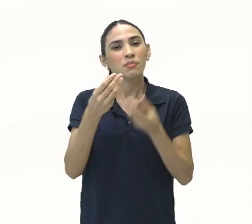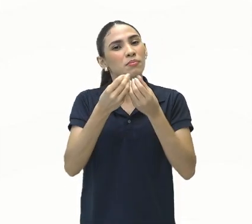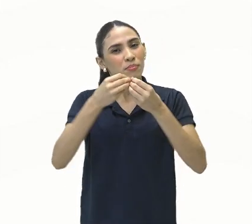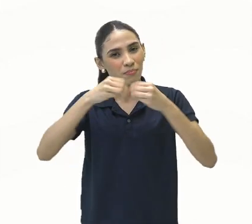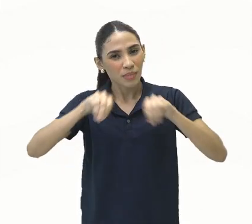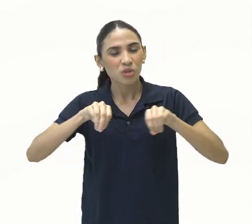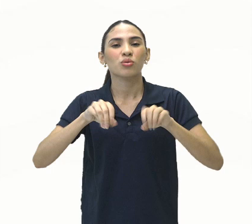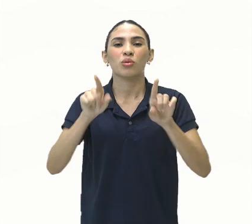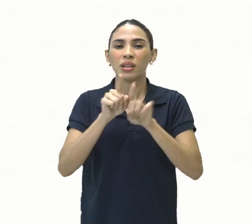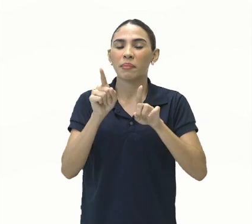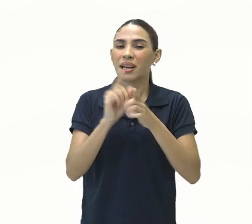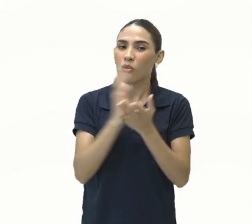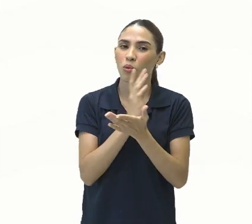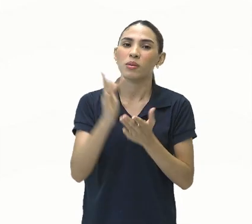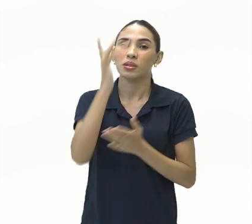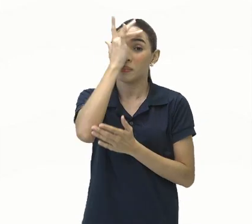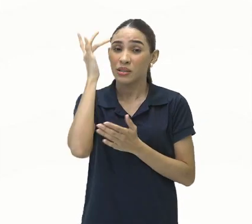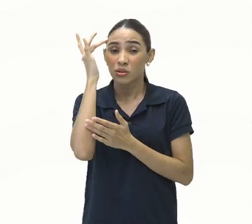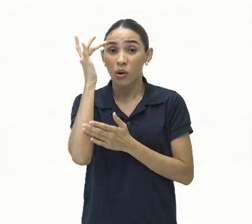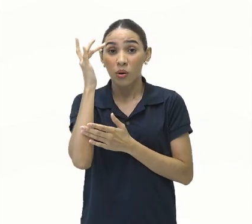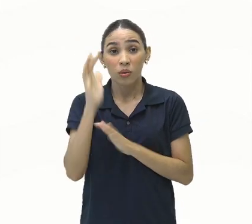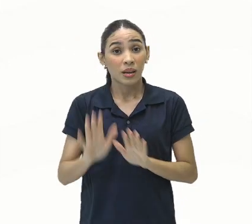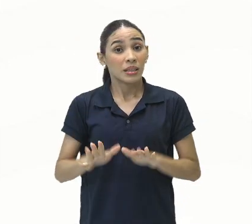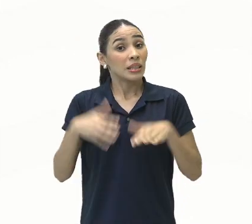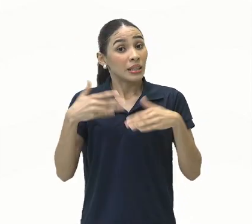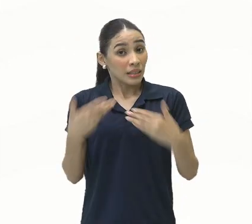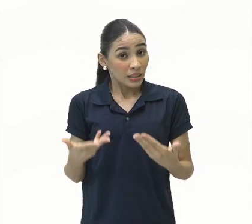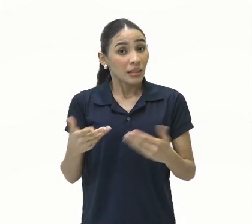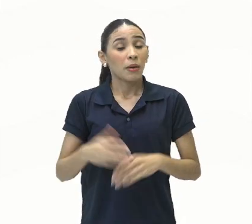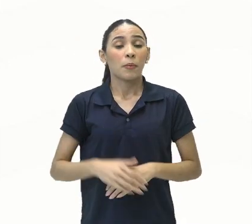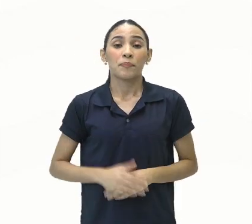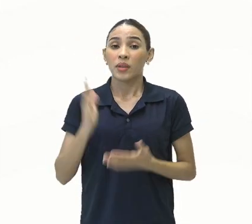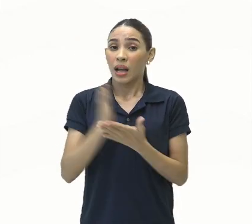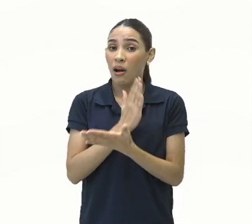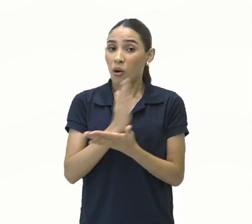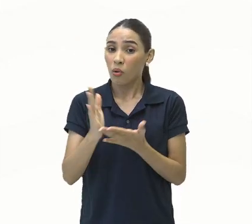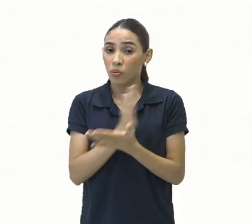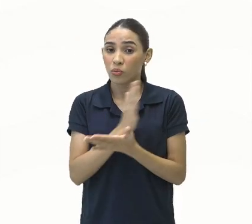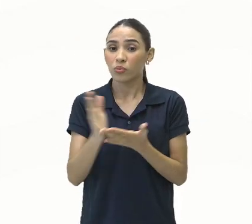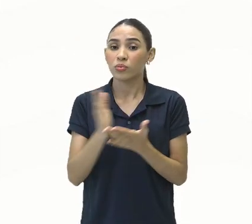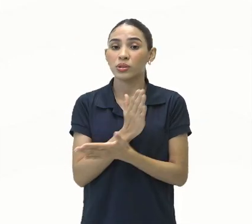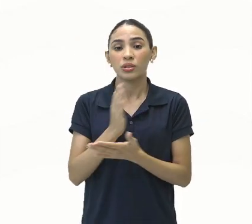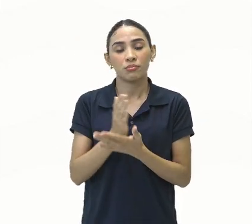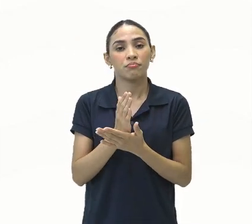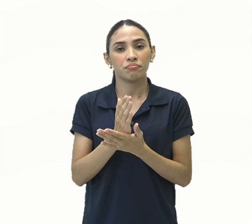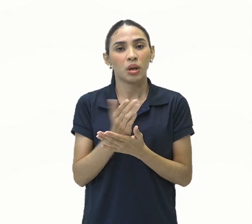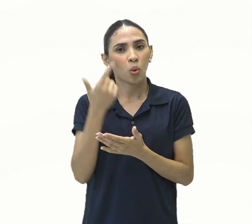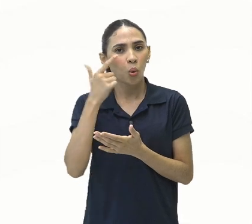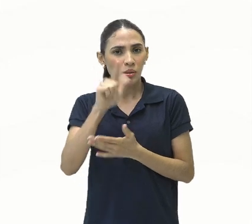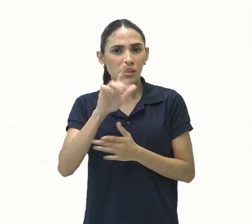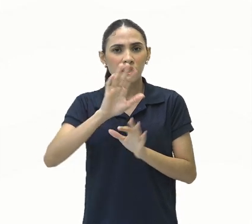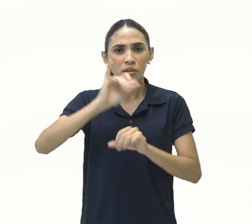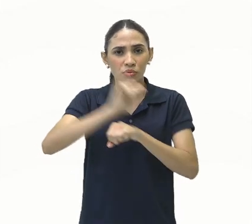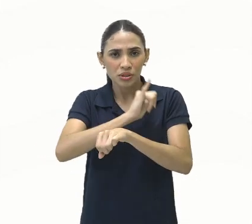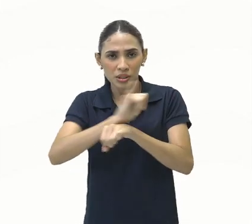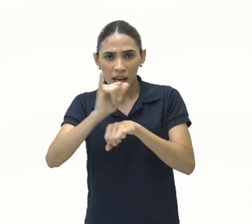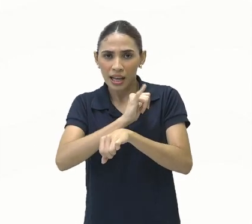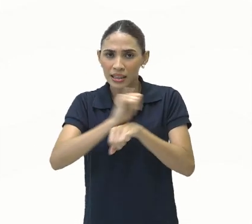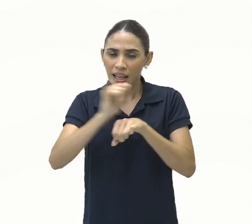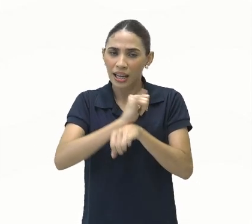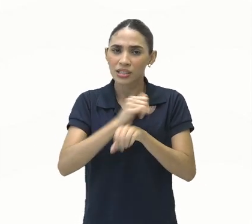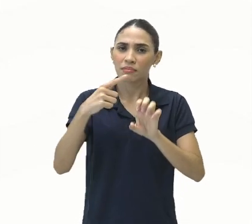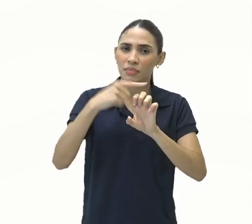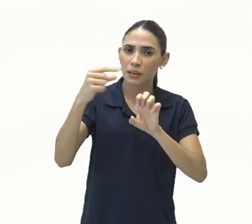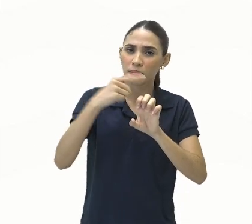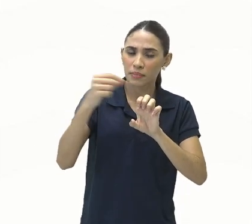alguns trabalhadores, né? E por conta disso, né, alguns se lançaram a esse desafio de empreender mesmo, de